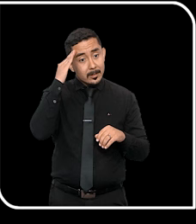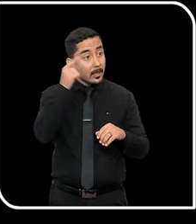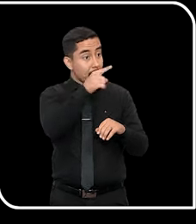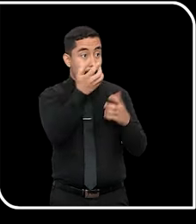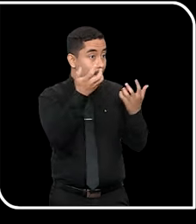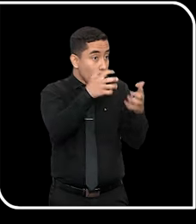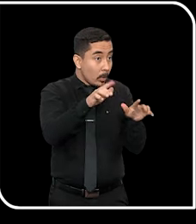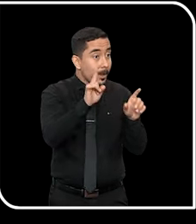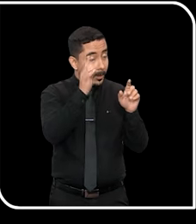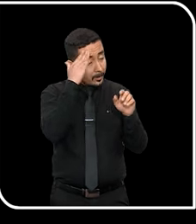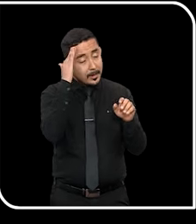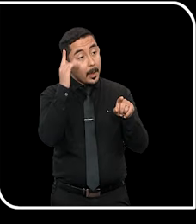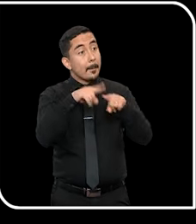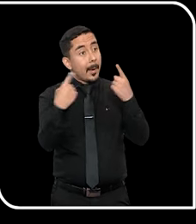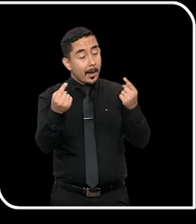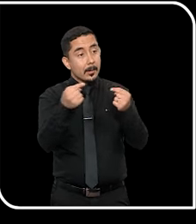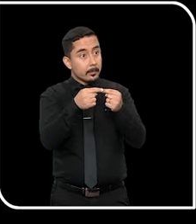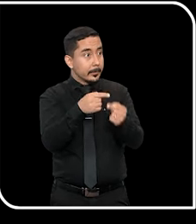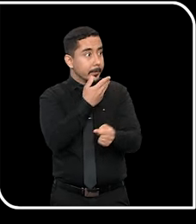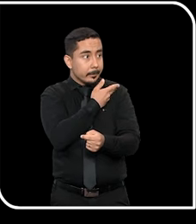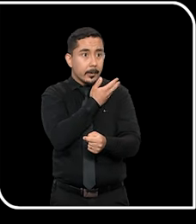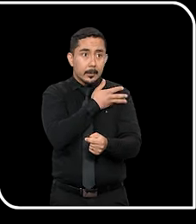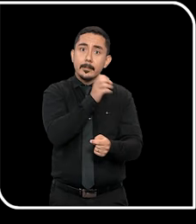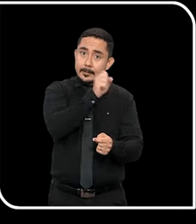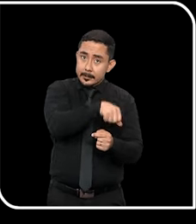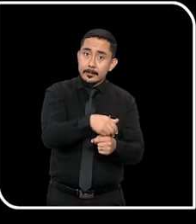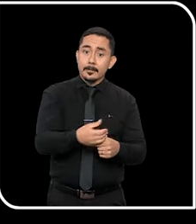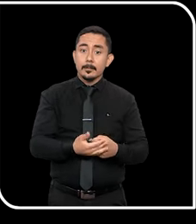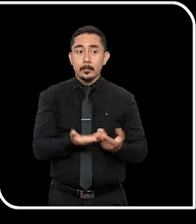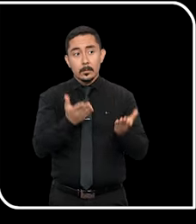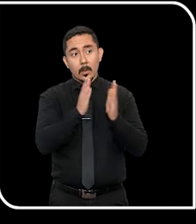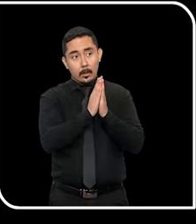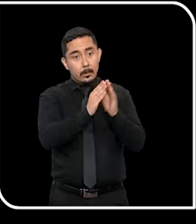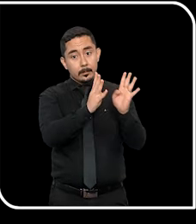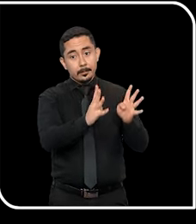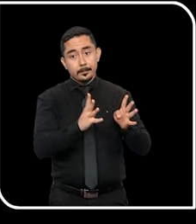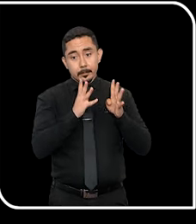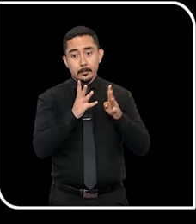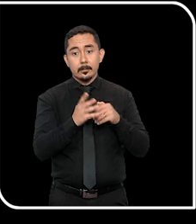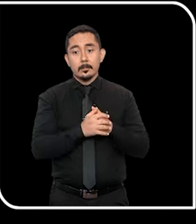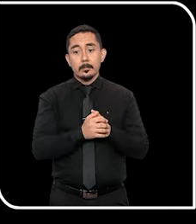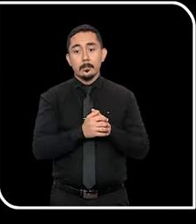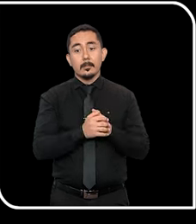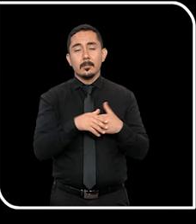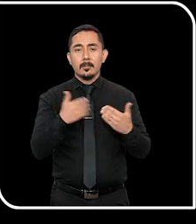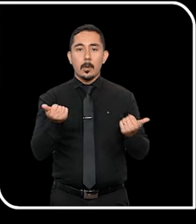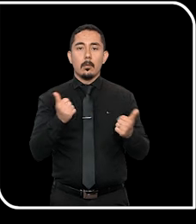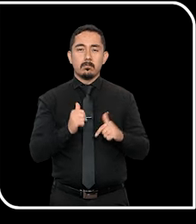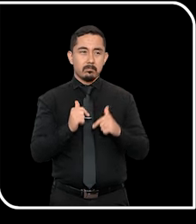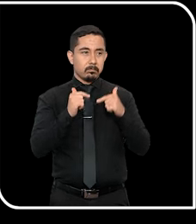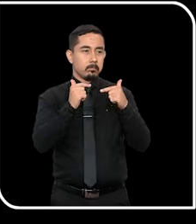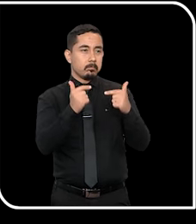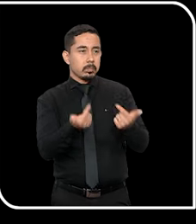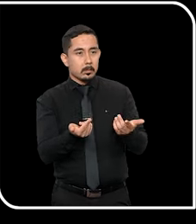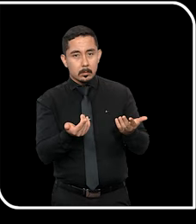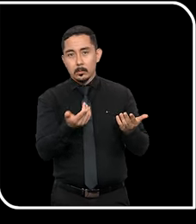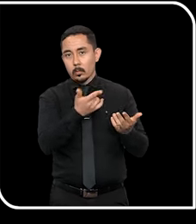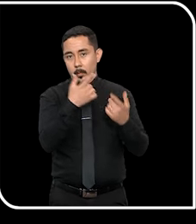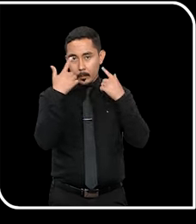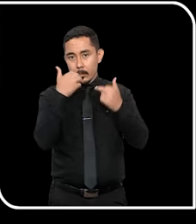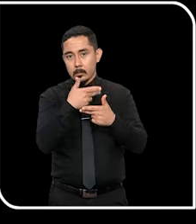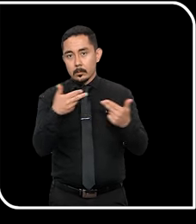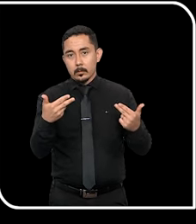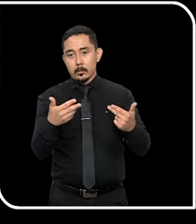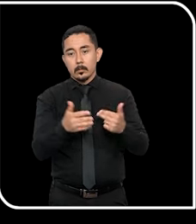essa intenção Mas isso é um preconceito por favor me Ouçam entende então não se defendam das